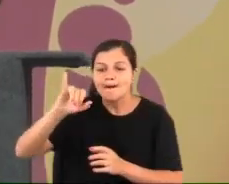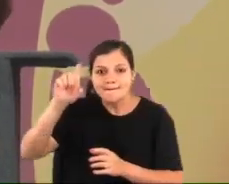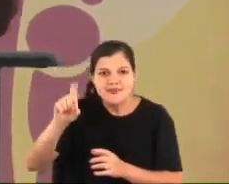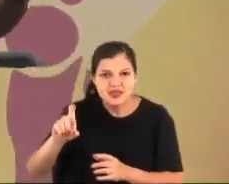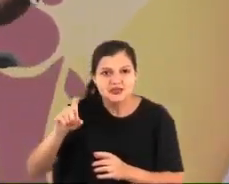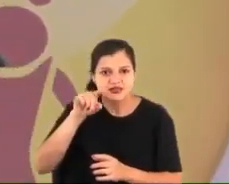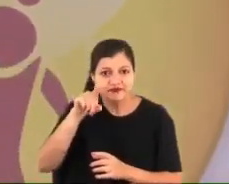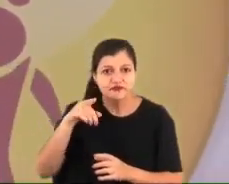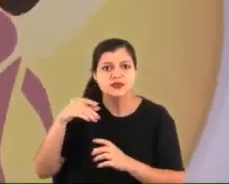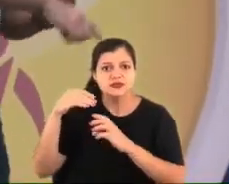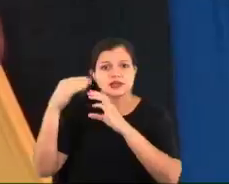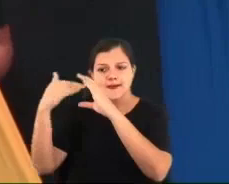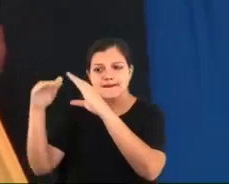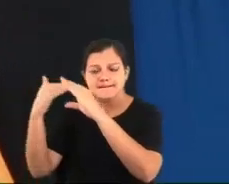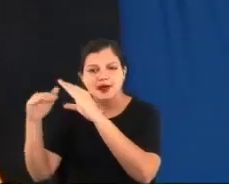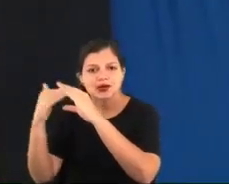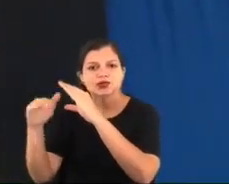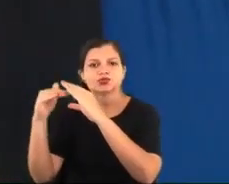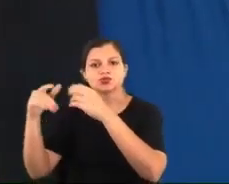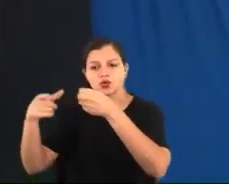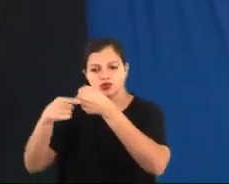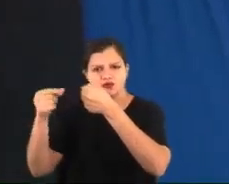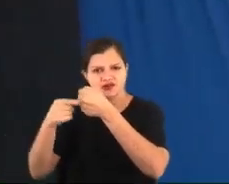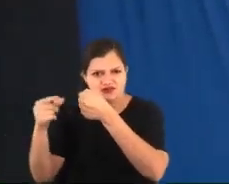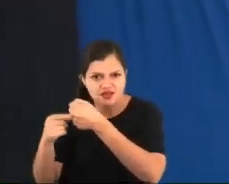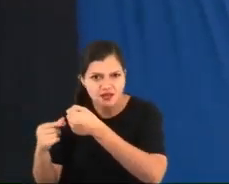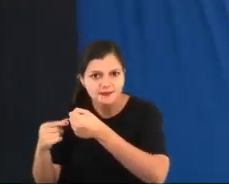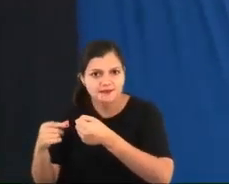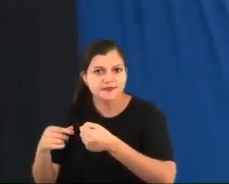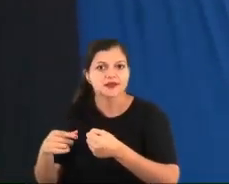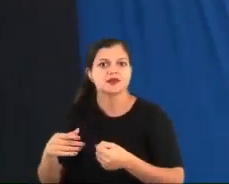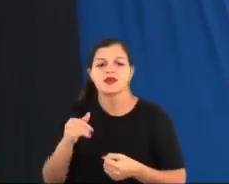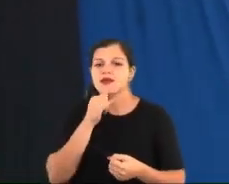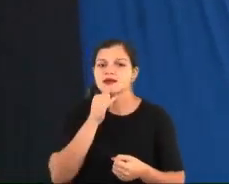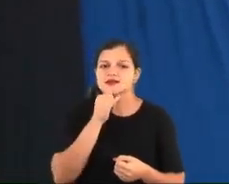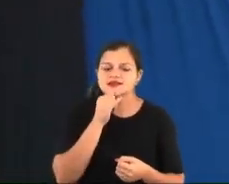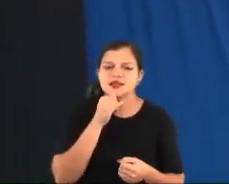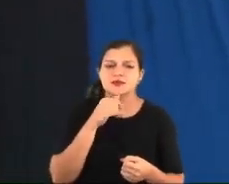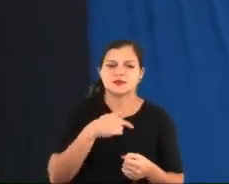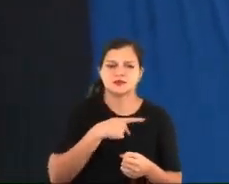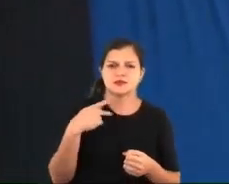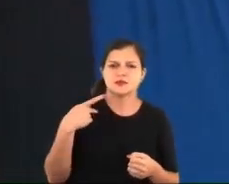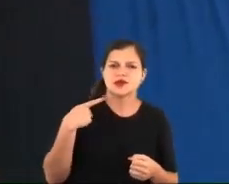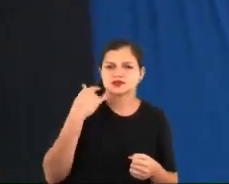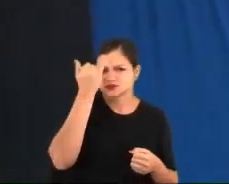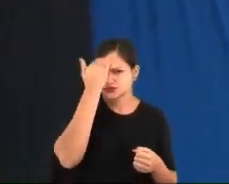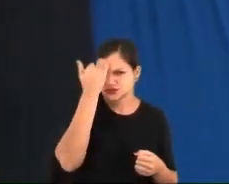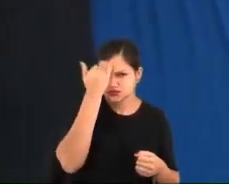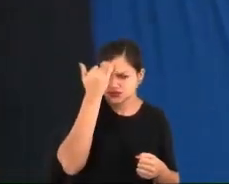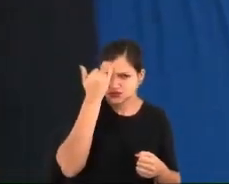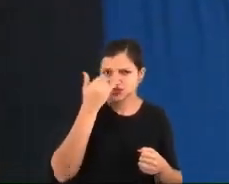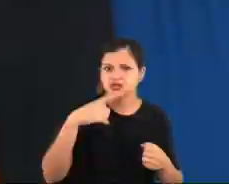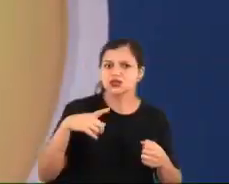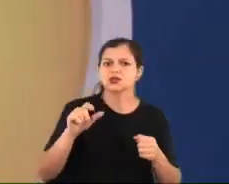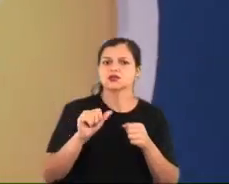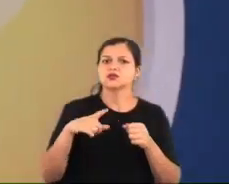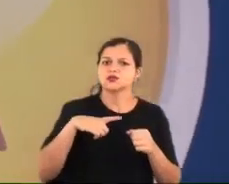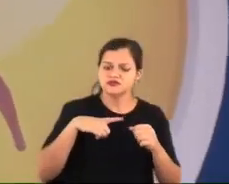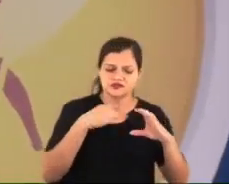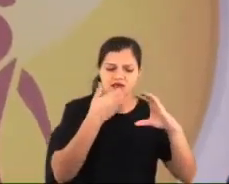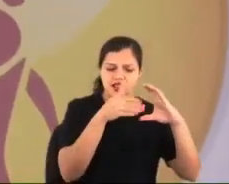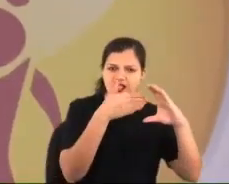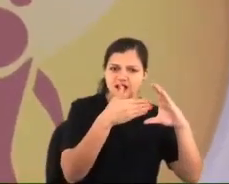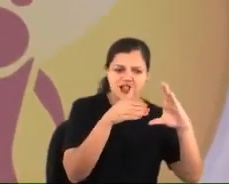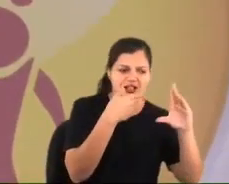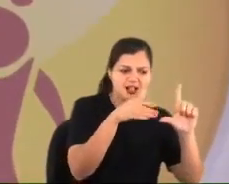pastor Leandro está fazendo live todos os dias lá. Você manda para os seus amigos. Tem um com Deus.